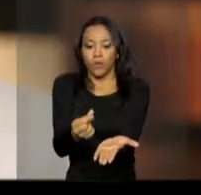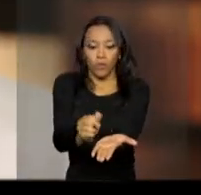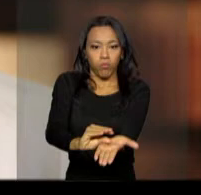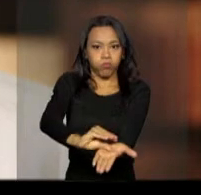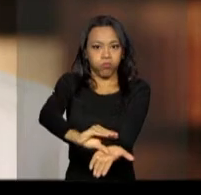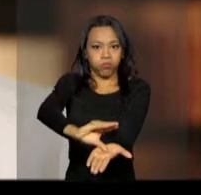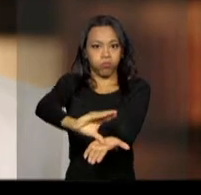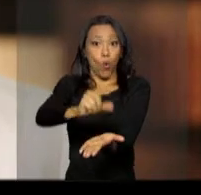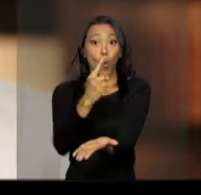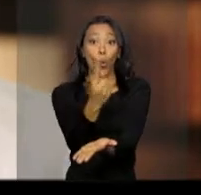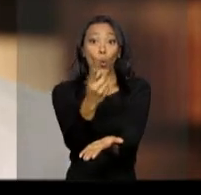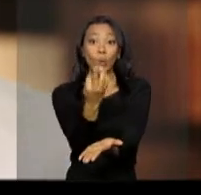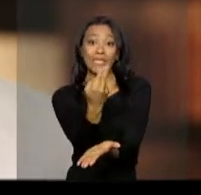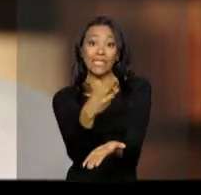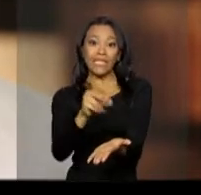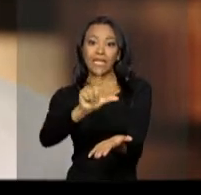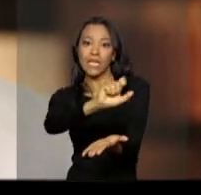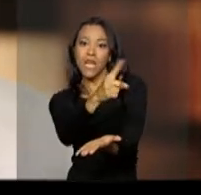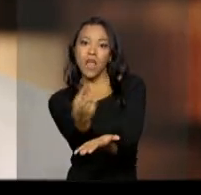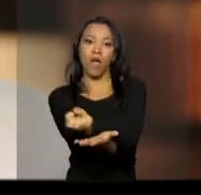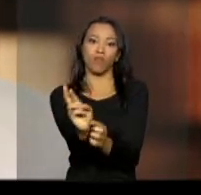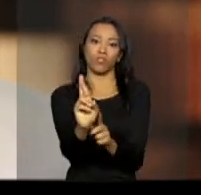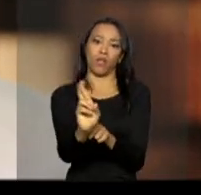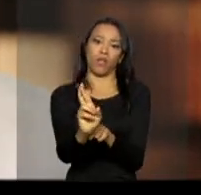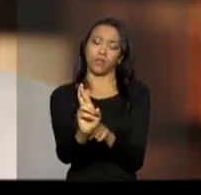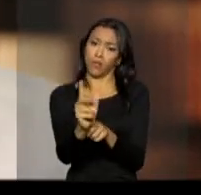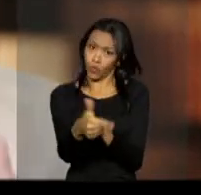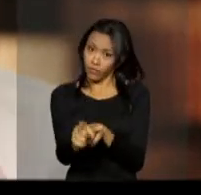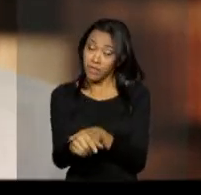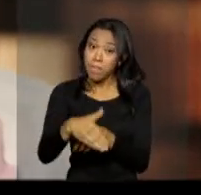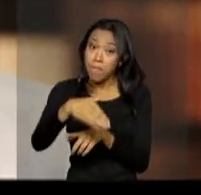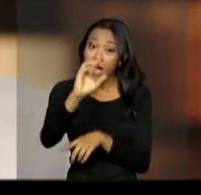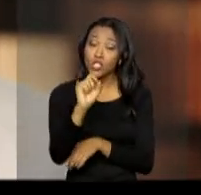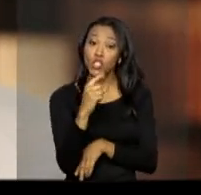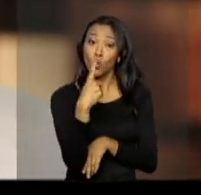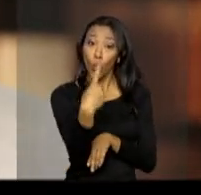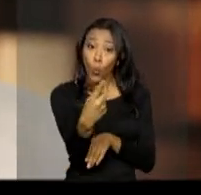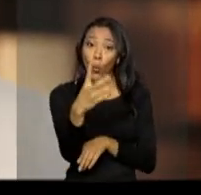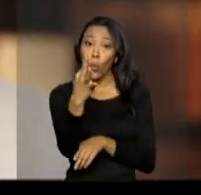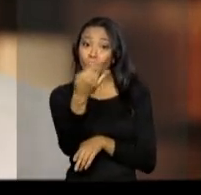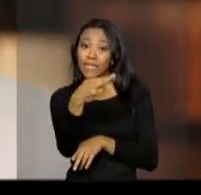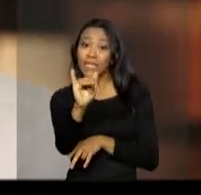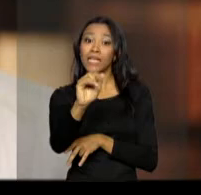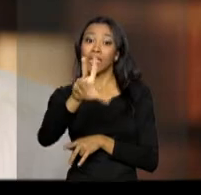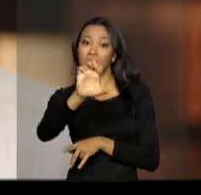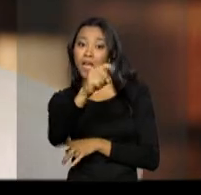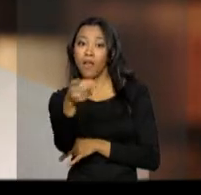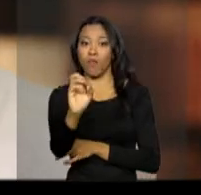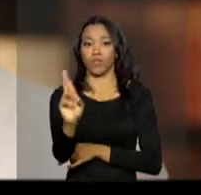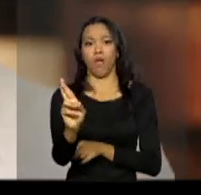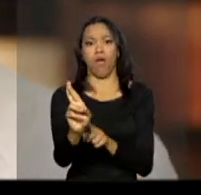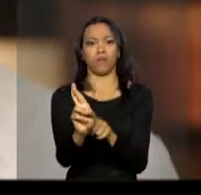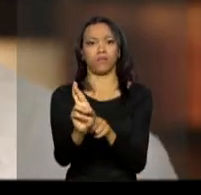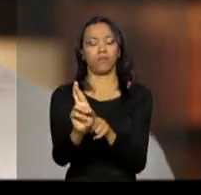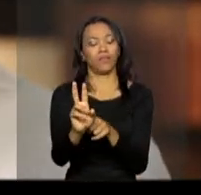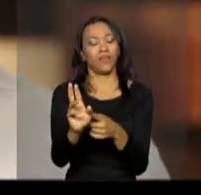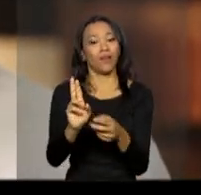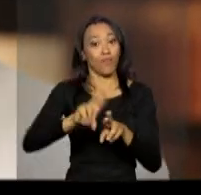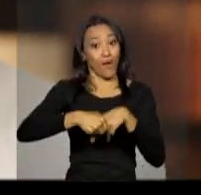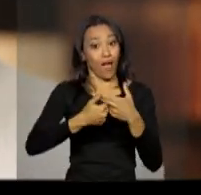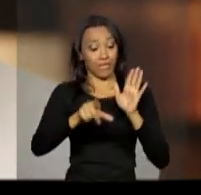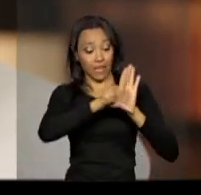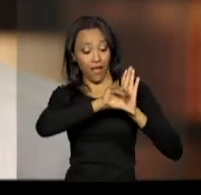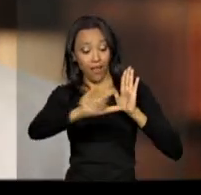de mais de 1 trilhão de reais. Repito, mais de 1 trilhão de reais. Por força da lei